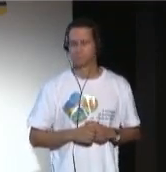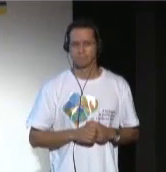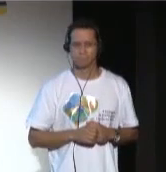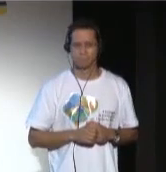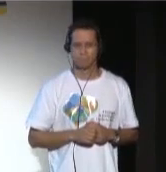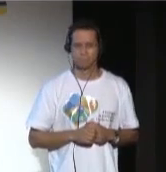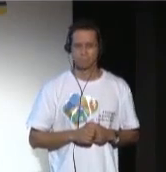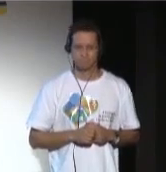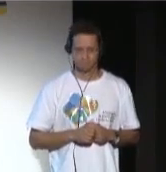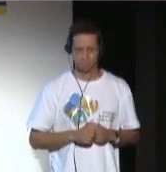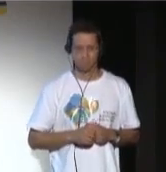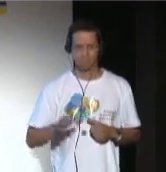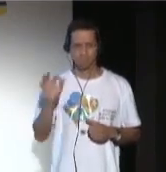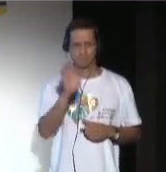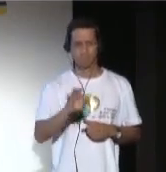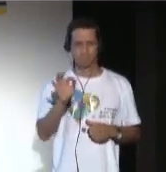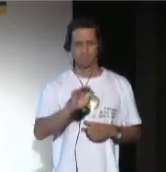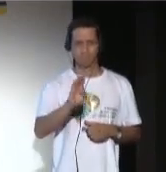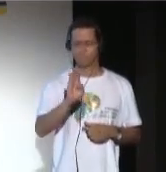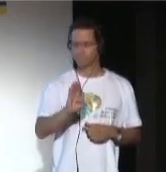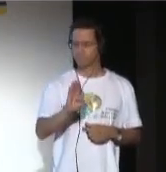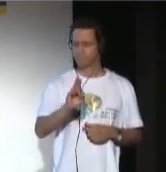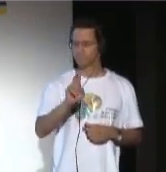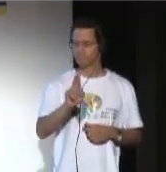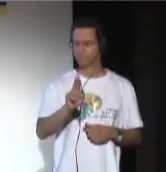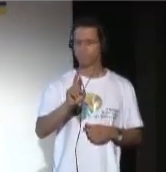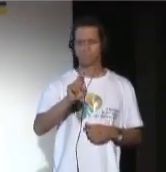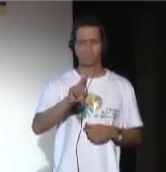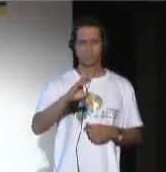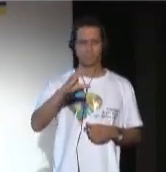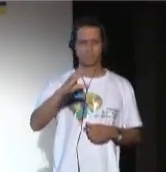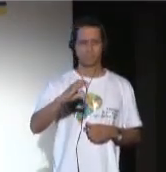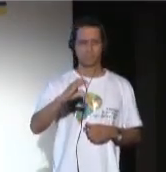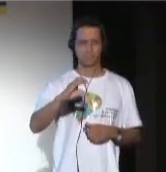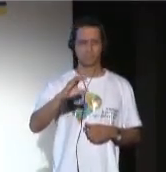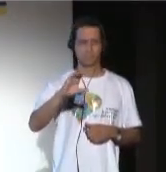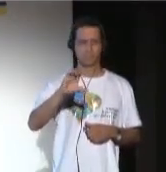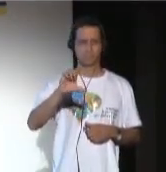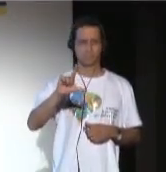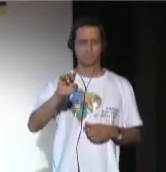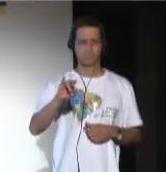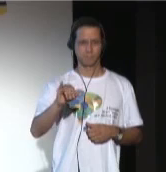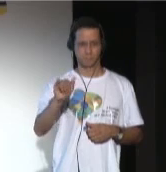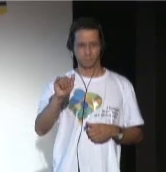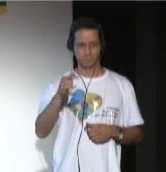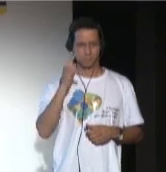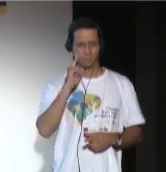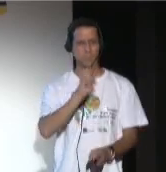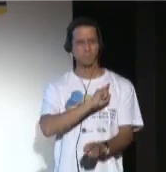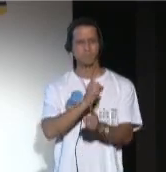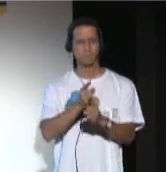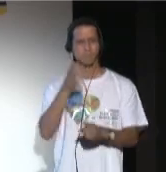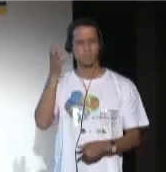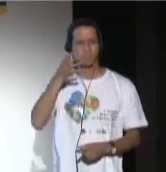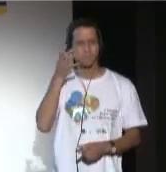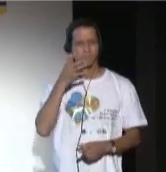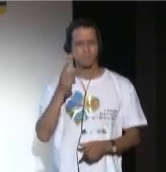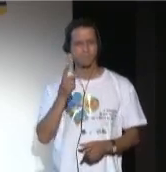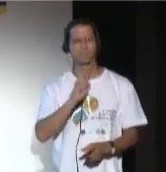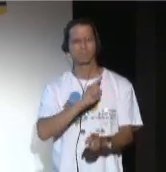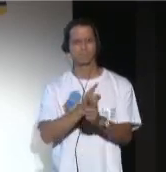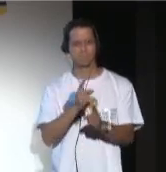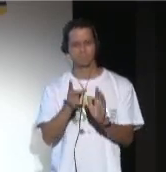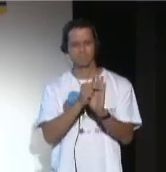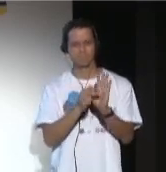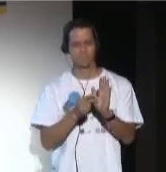Foi feito na Universidade de Berkeley e eu entrei em contato com essa pesquisa numa conferência recentemente.